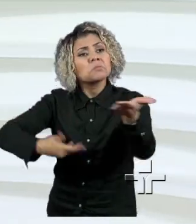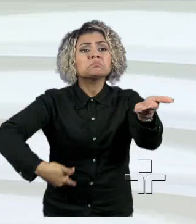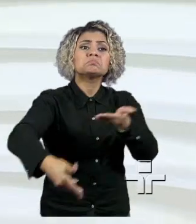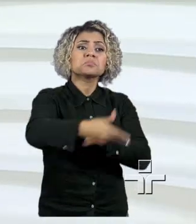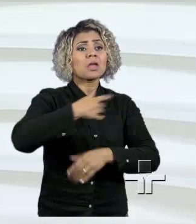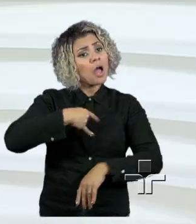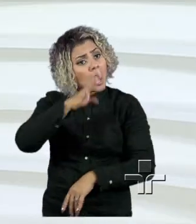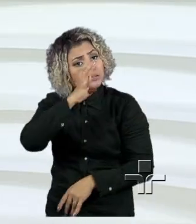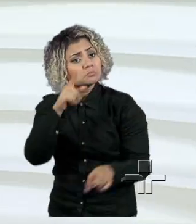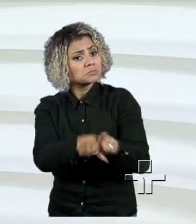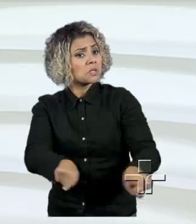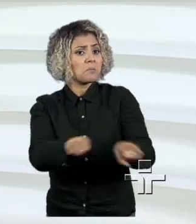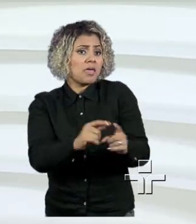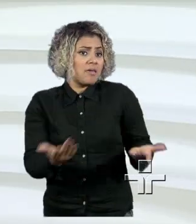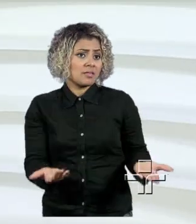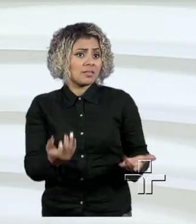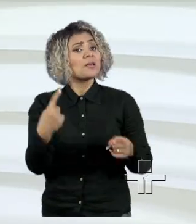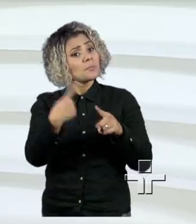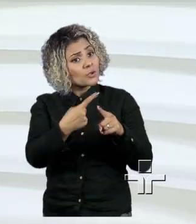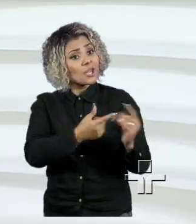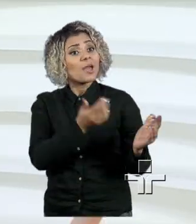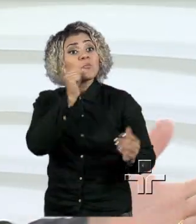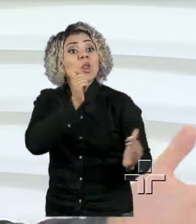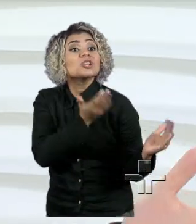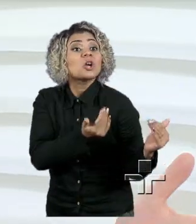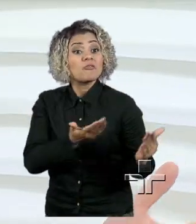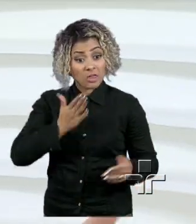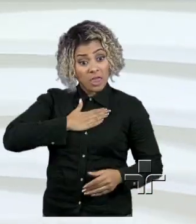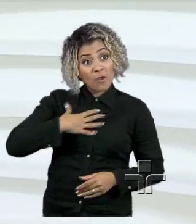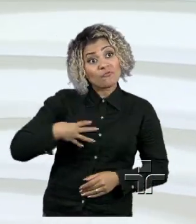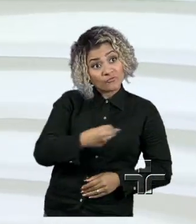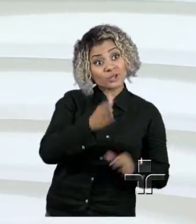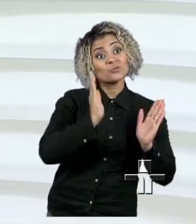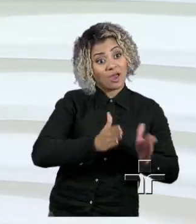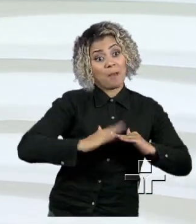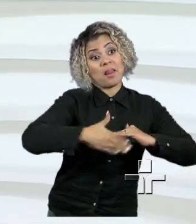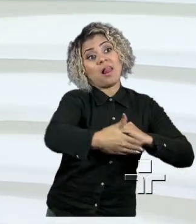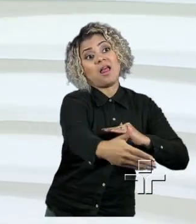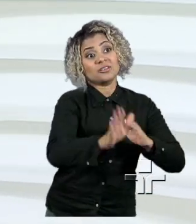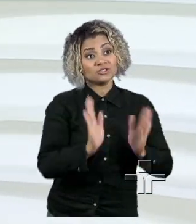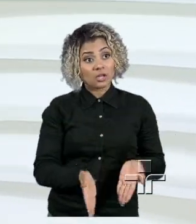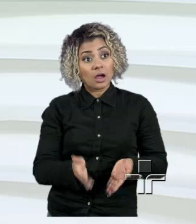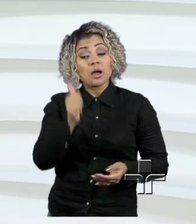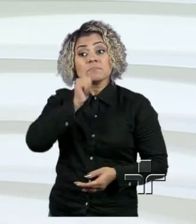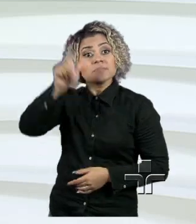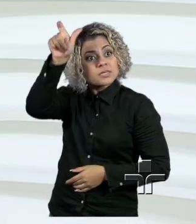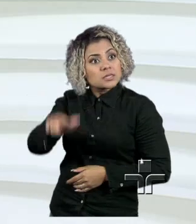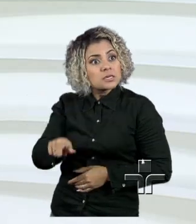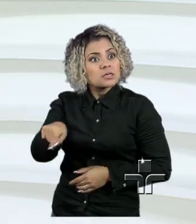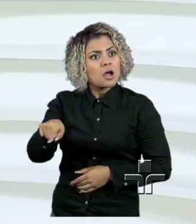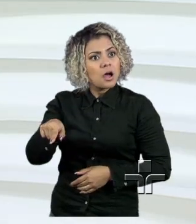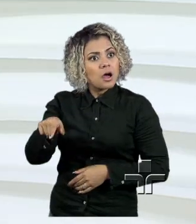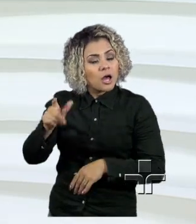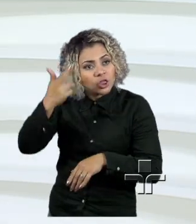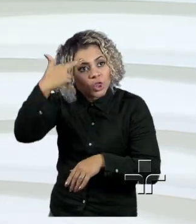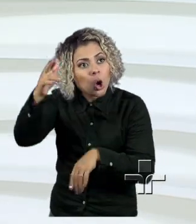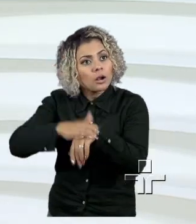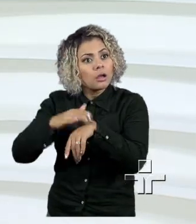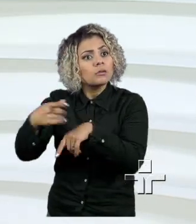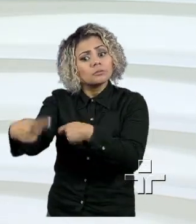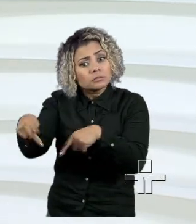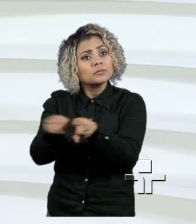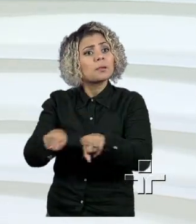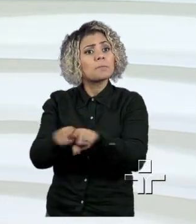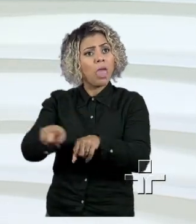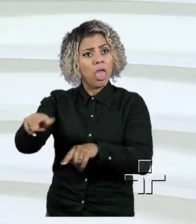de admiração. Uma moça muito mais jovem, eu tenho filhas, né? Digo sempre a ela que eu gostaria que as minhas filhas tivessem a mesma vontade, a